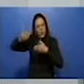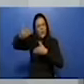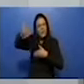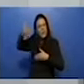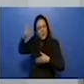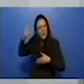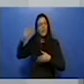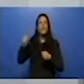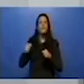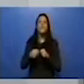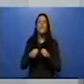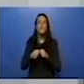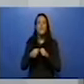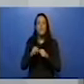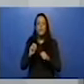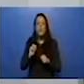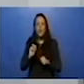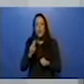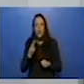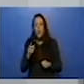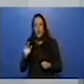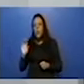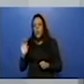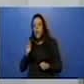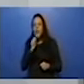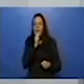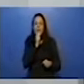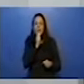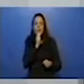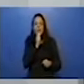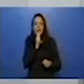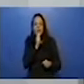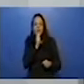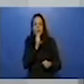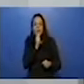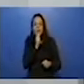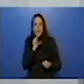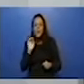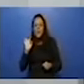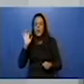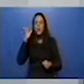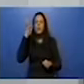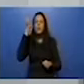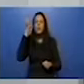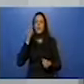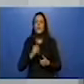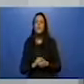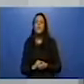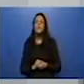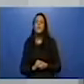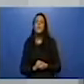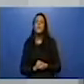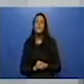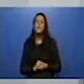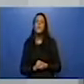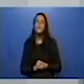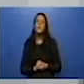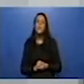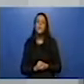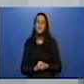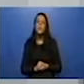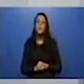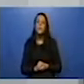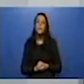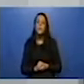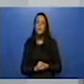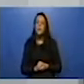por diante. Alright? So really simple, bem simples, não é? Well, it was a really pleasure to talk to